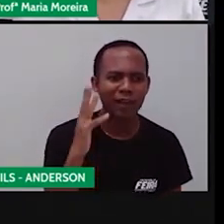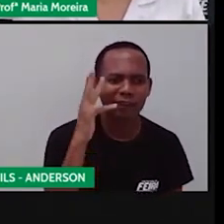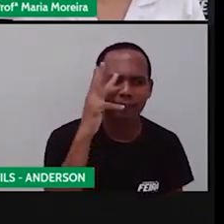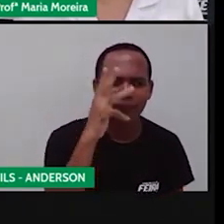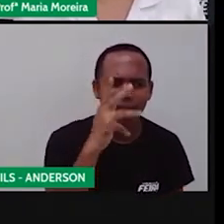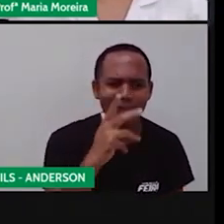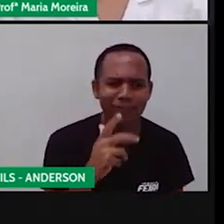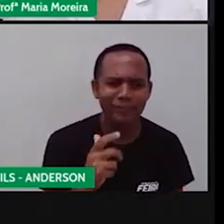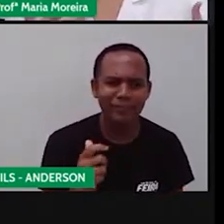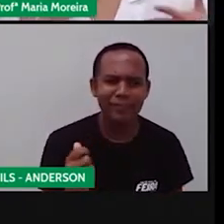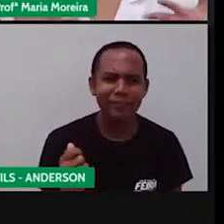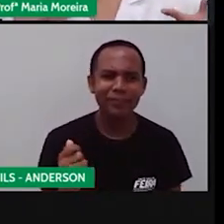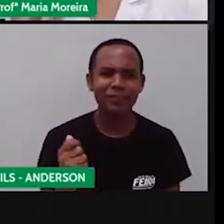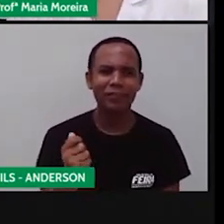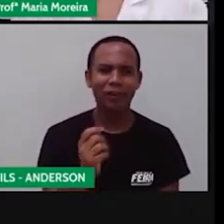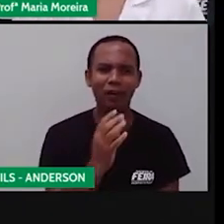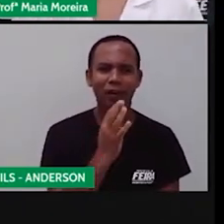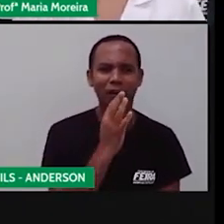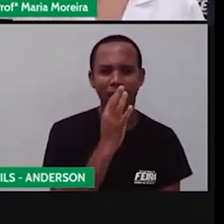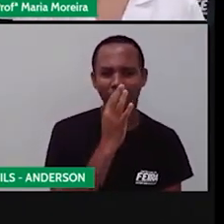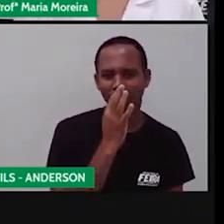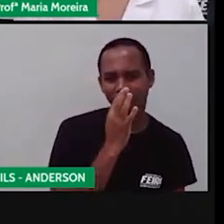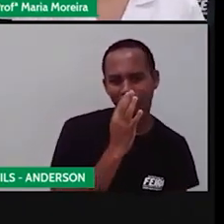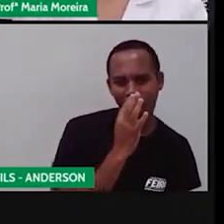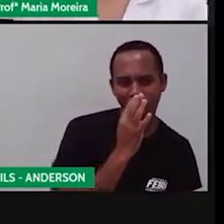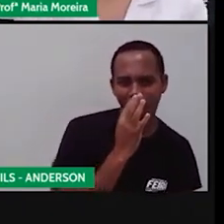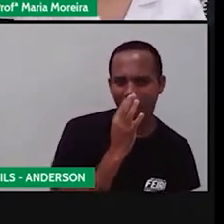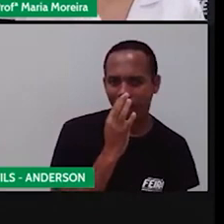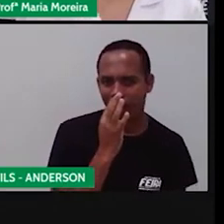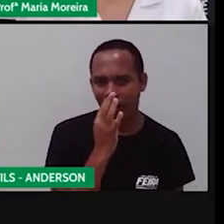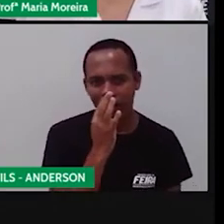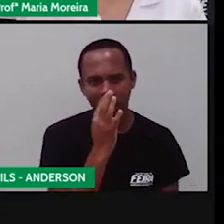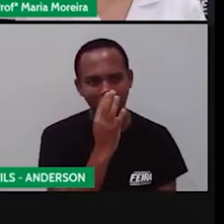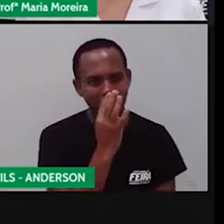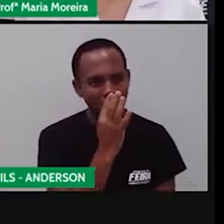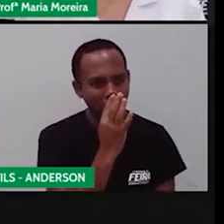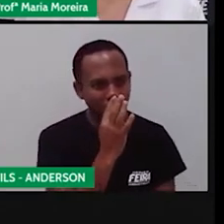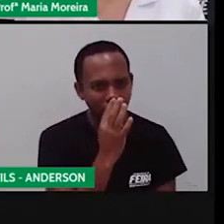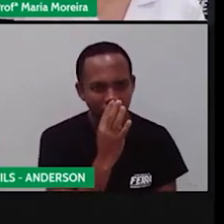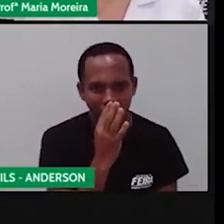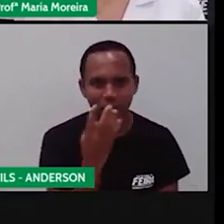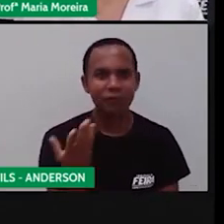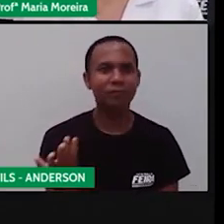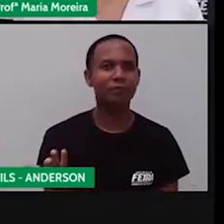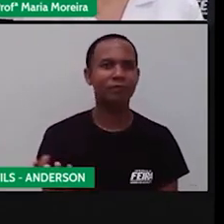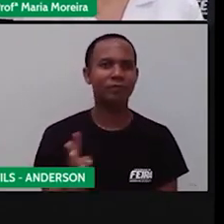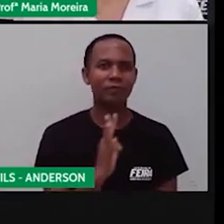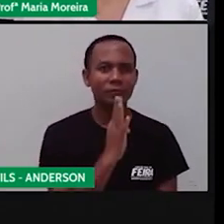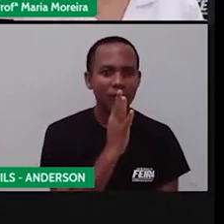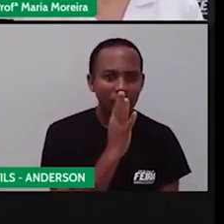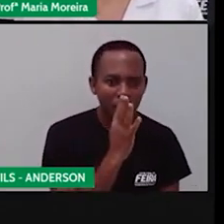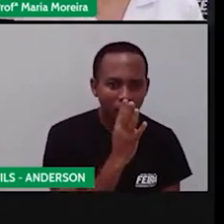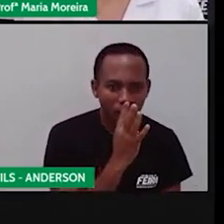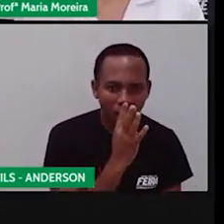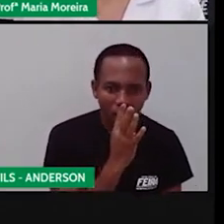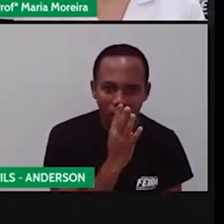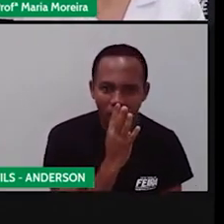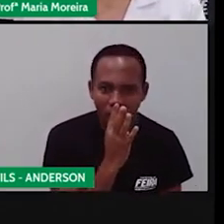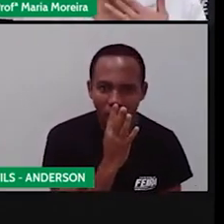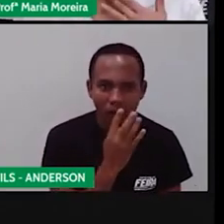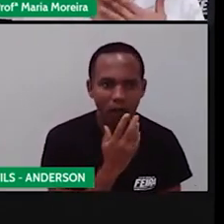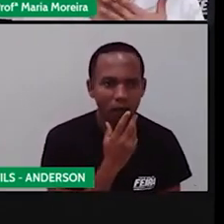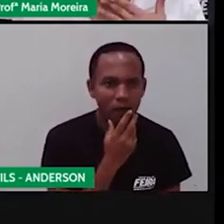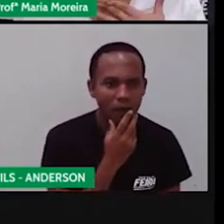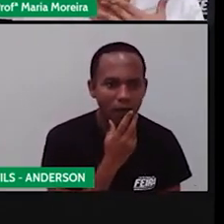linda! Eu tô o quê? Admirada. Anderson, como ficou admirado? Fica admirado, Anderson?